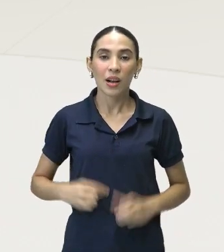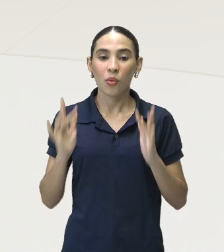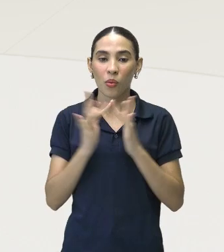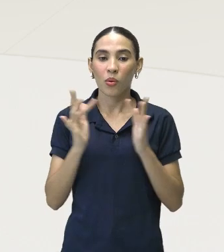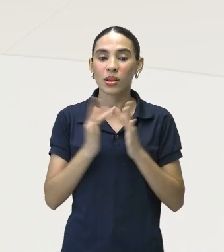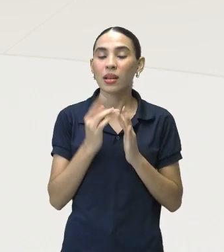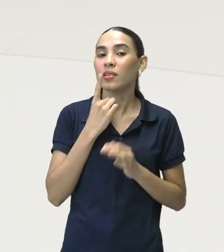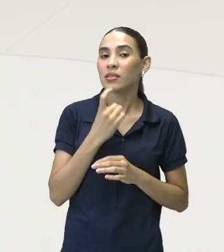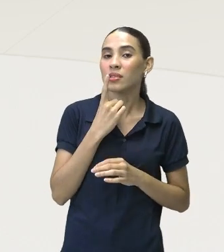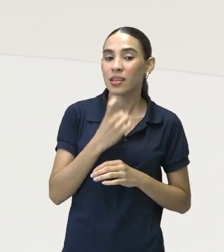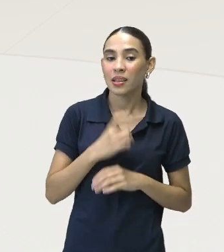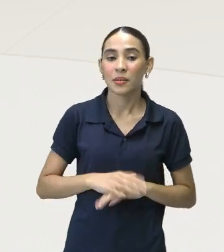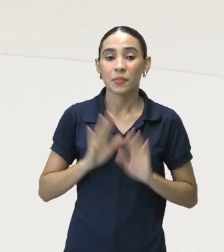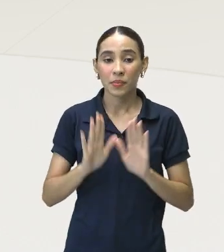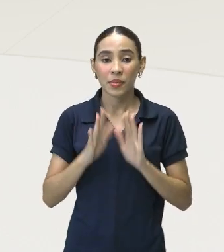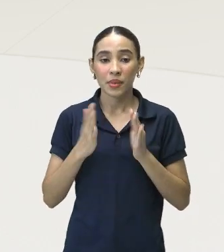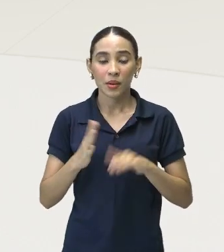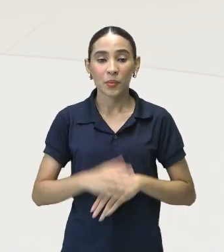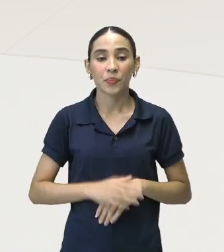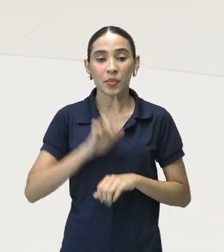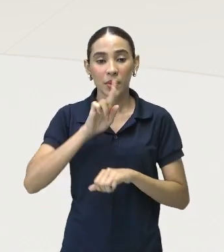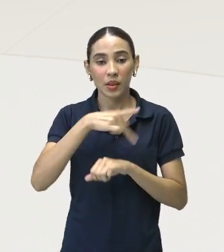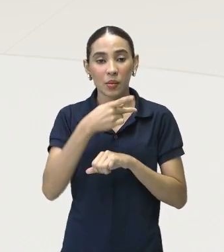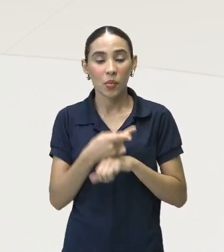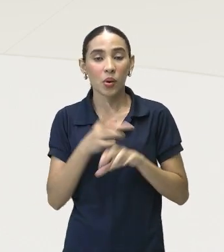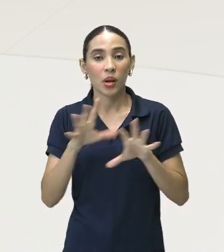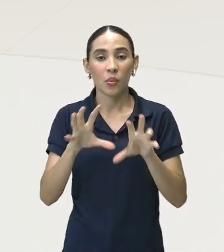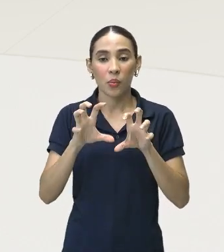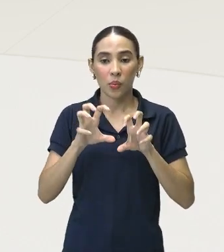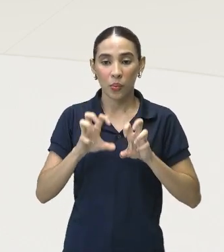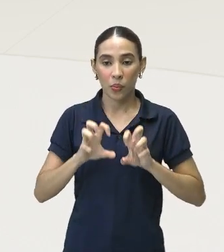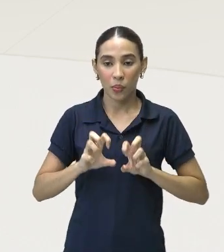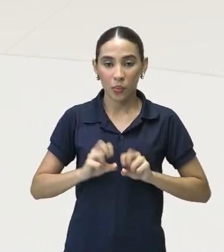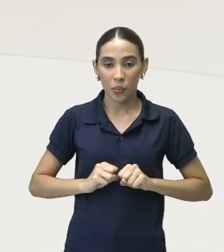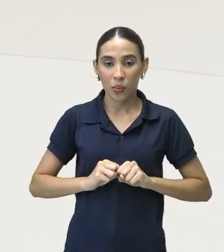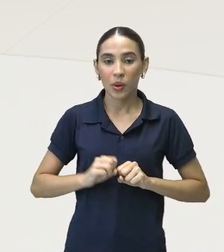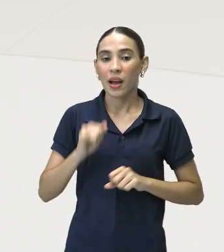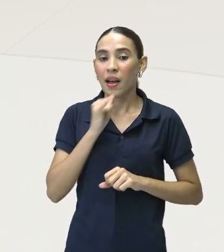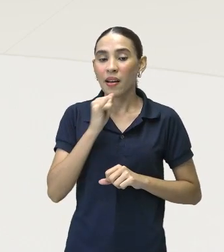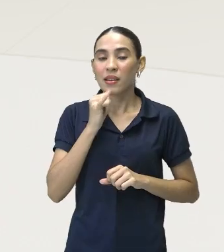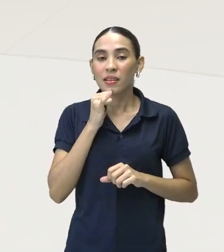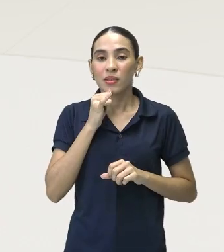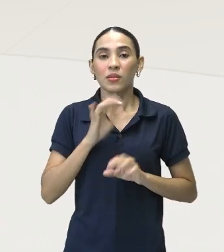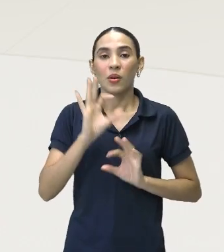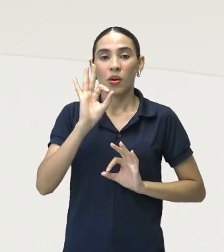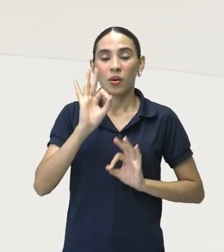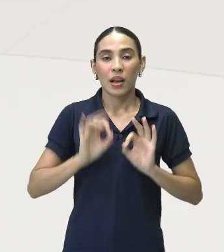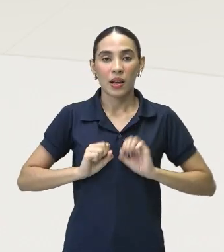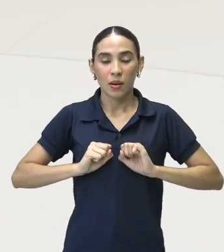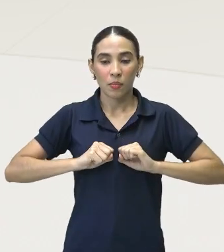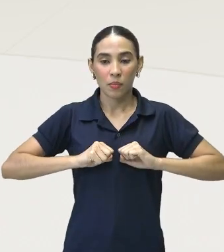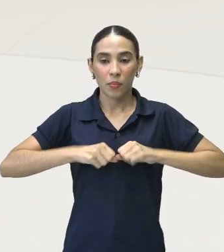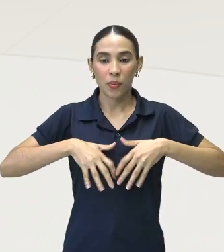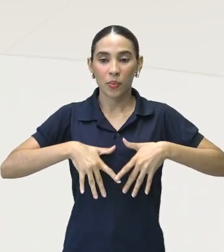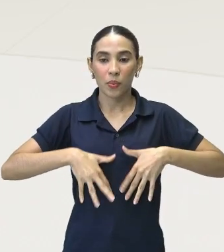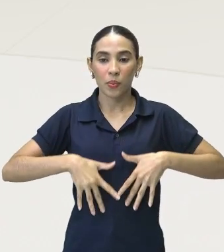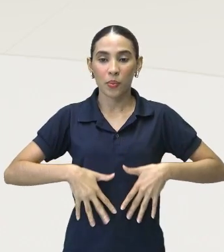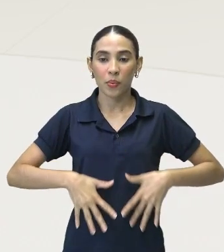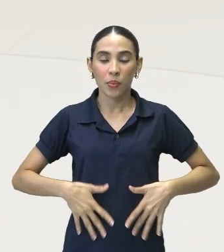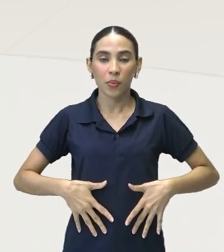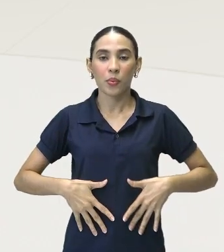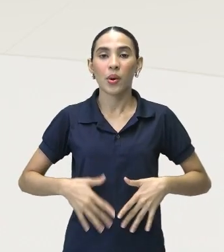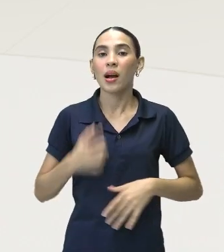sanguínea. Então, depois de ser absorvido, ele vai ser distribuído pelo sangue